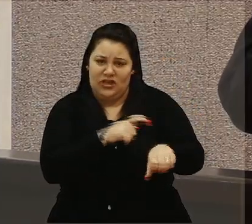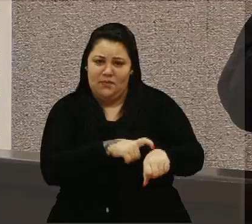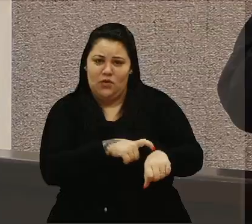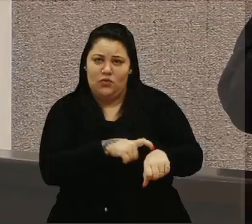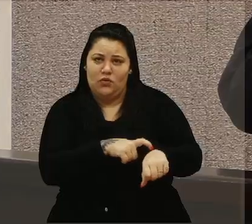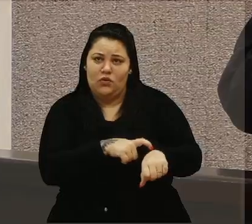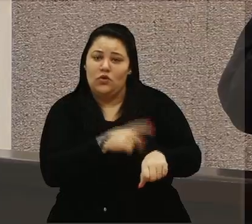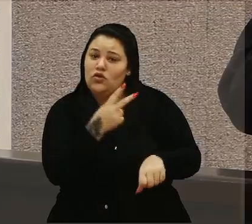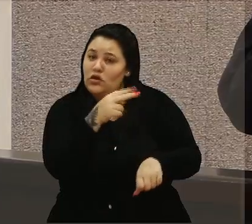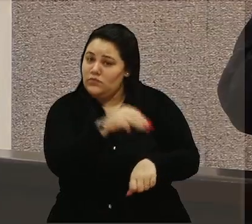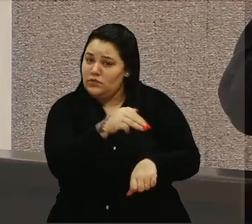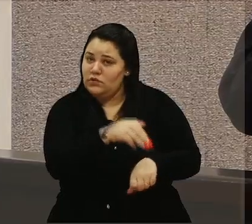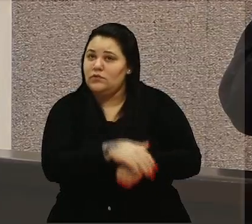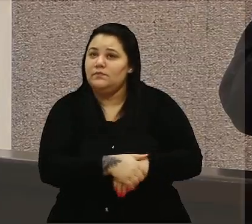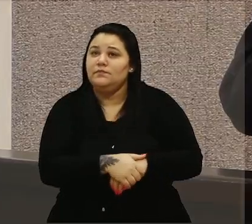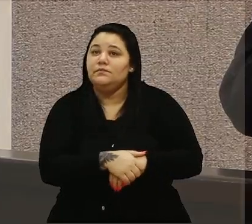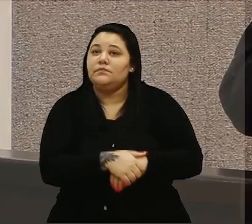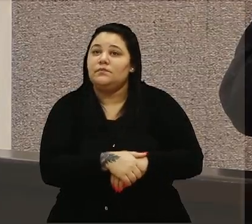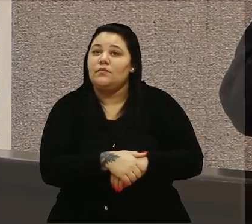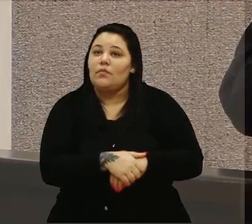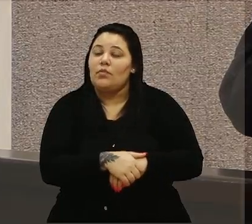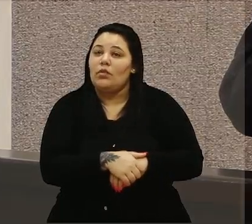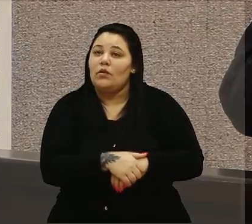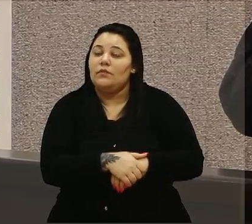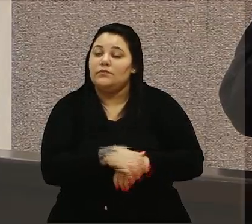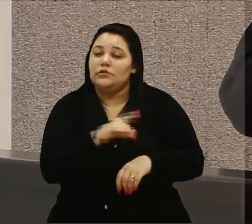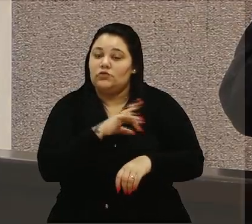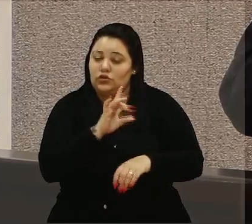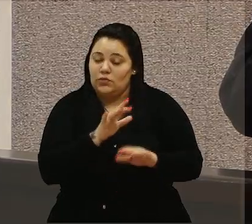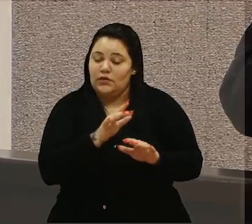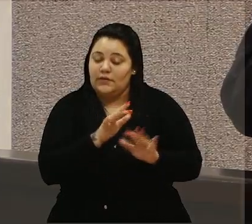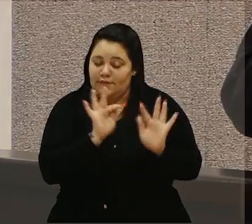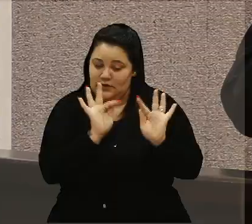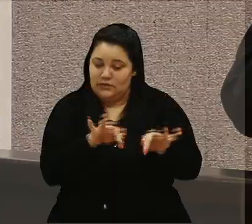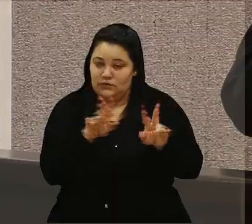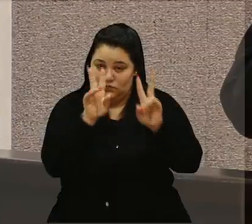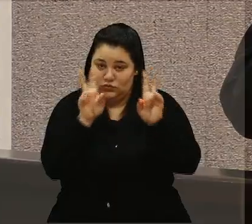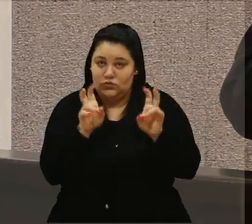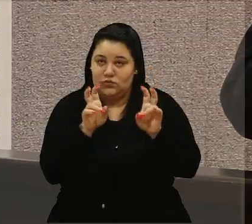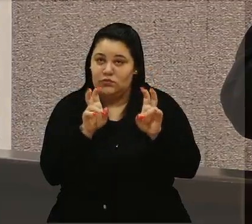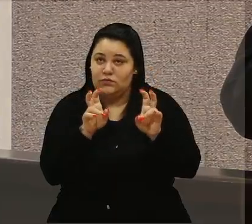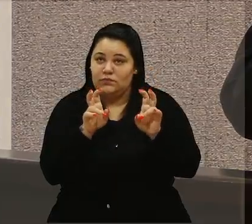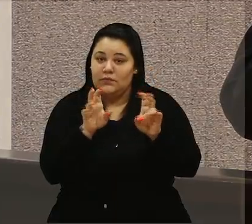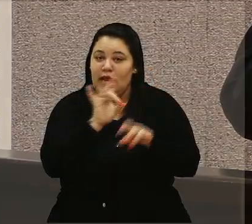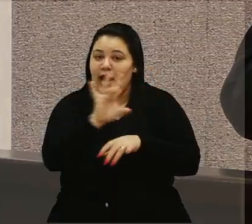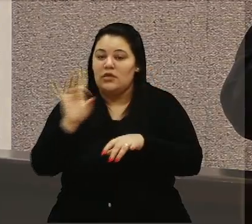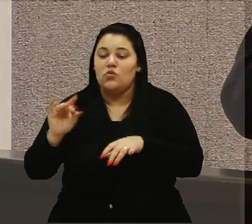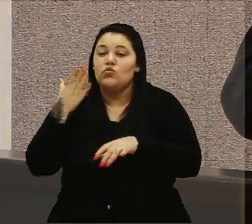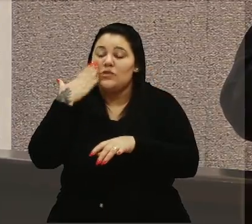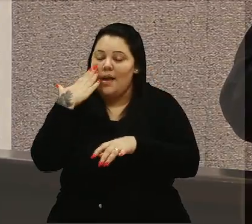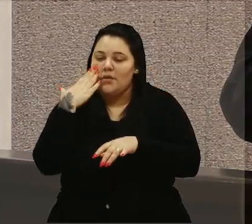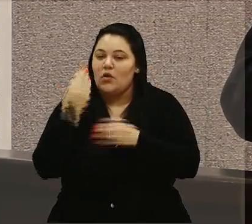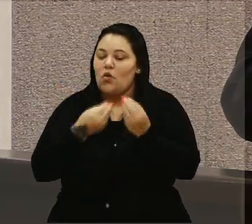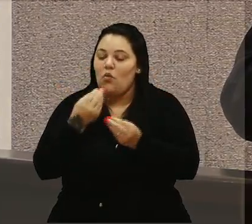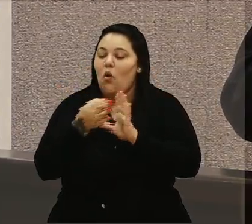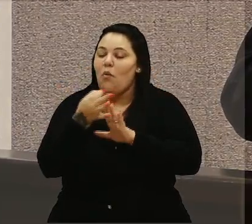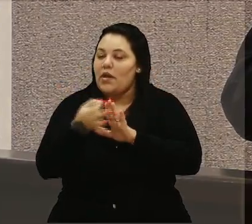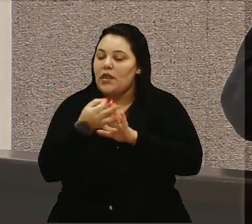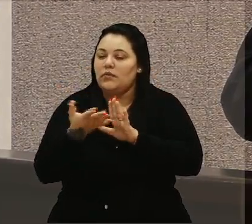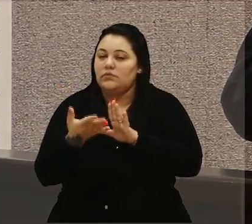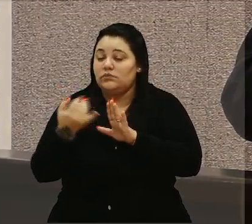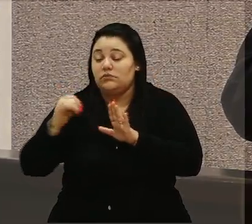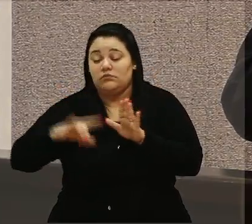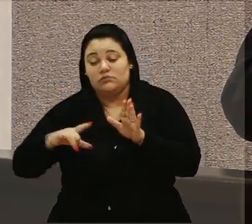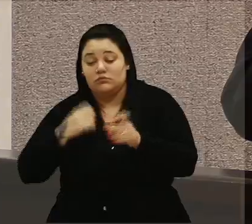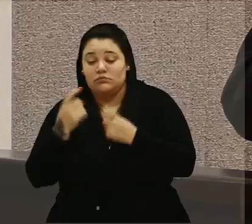2 minutos, vereador. Então para encaminhar a conclusão, eu acho que cada um sabe como deve se posicionar. Tem gente que acha que tem que